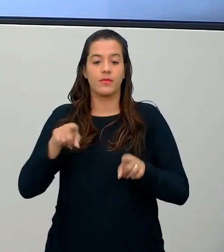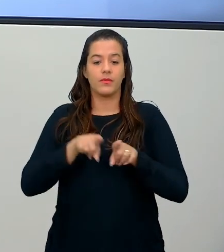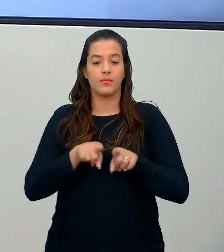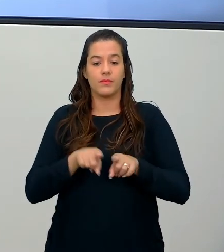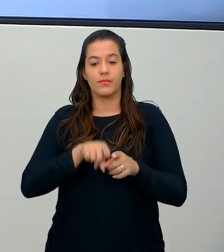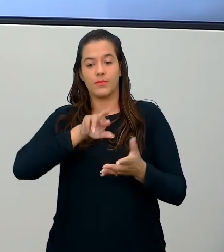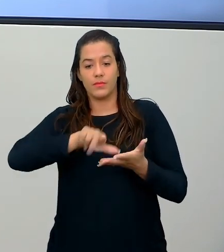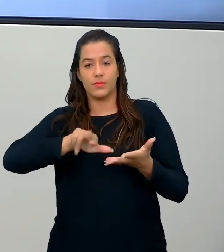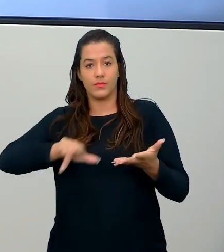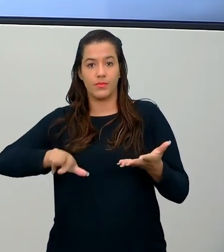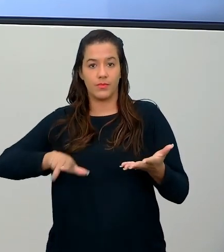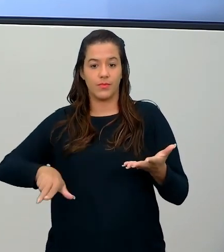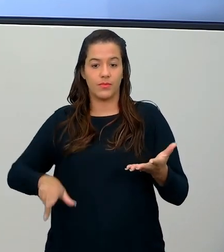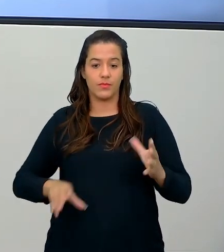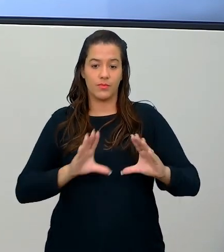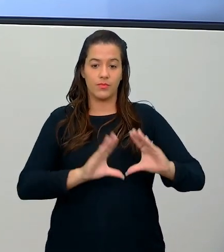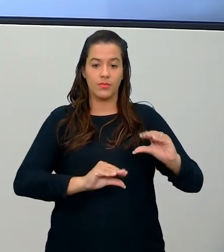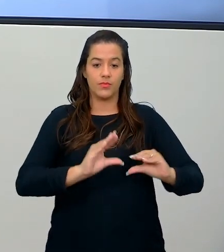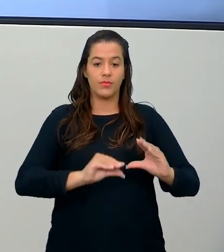sobre os diferentes tipos de solo.